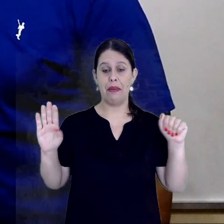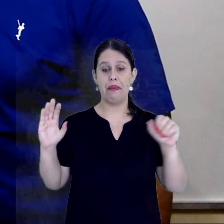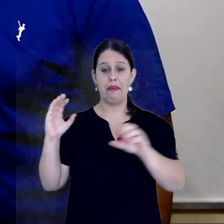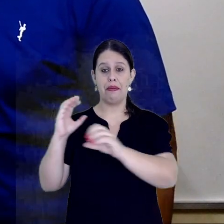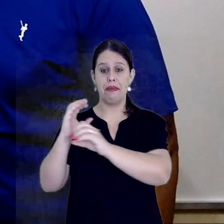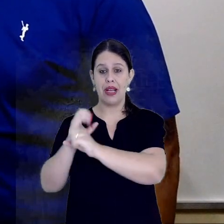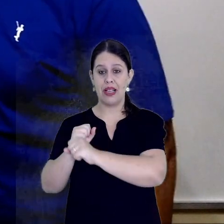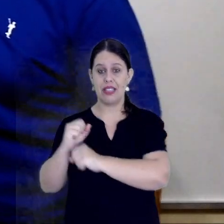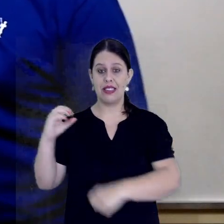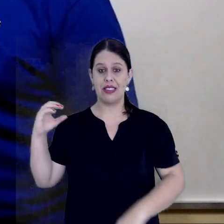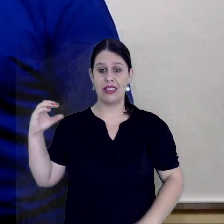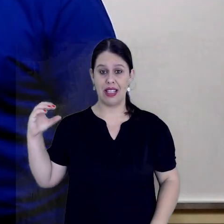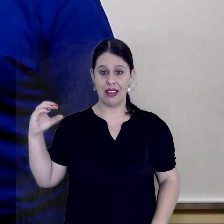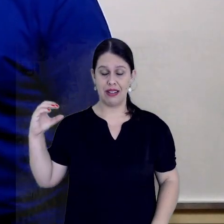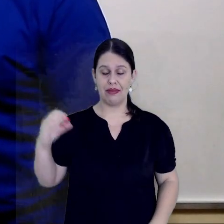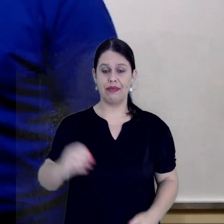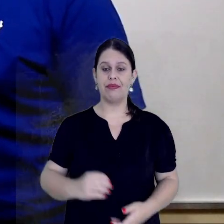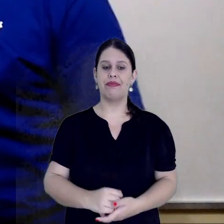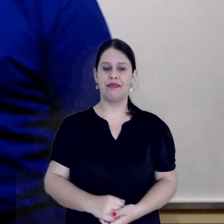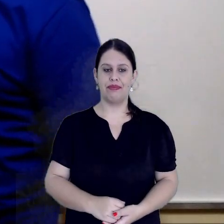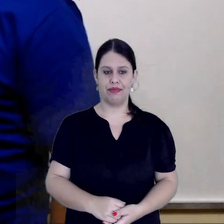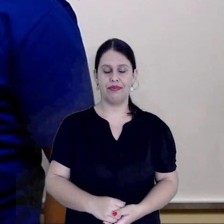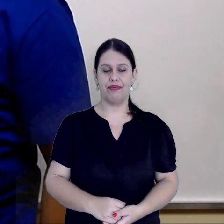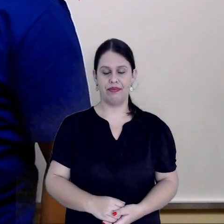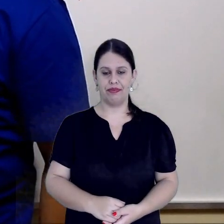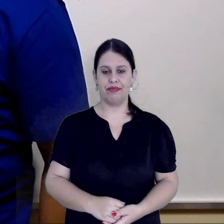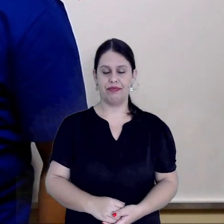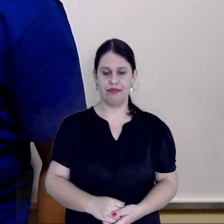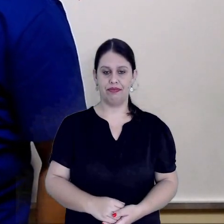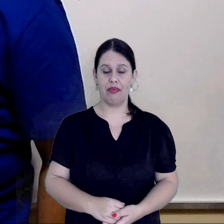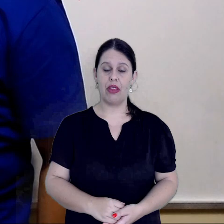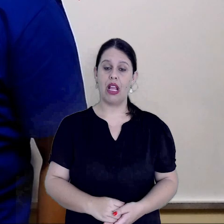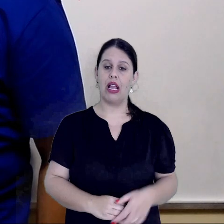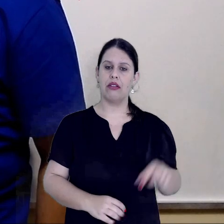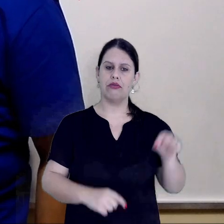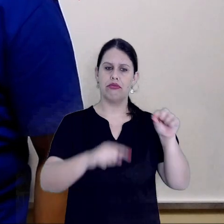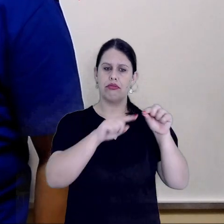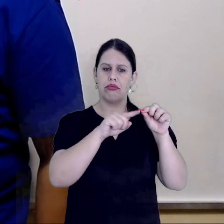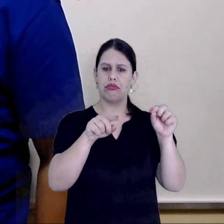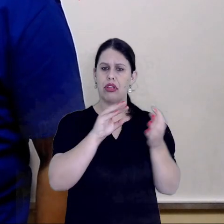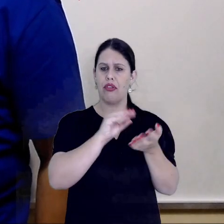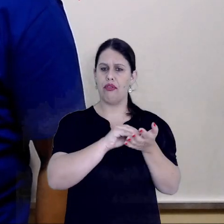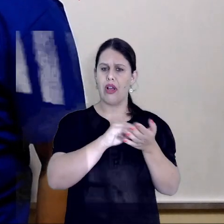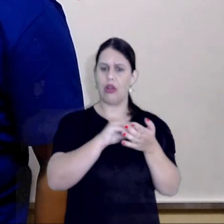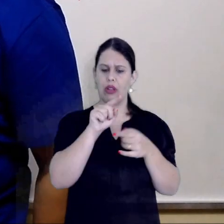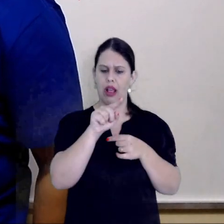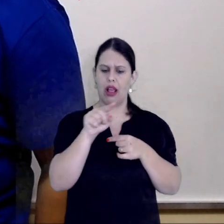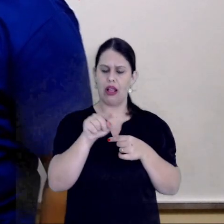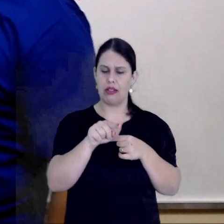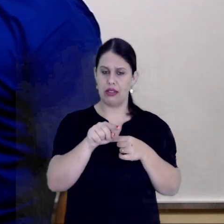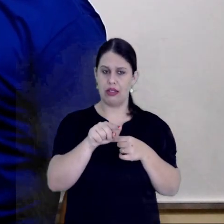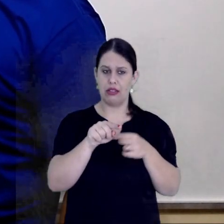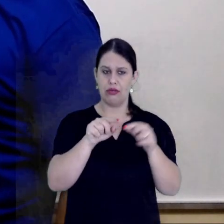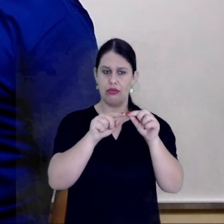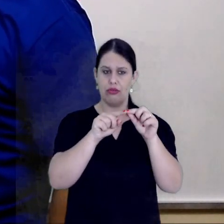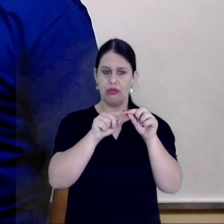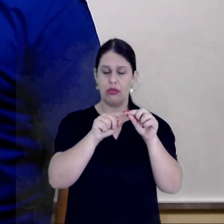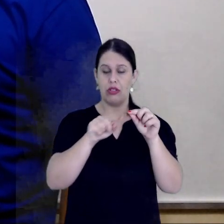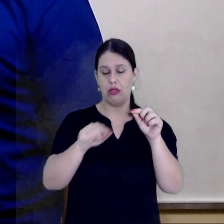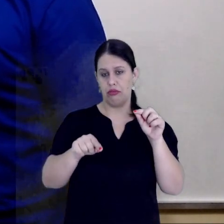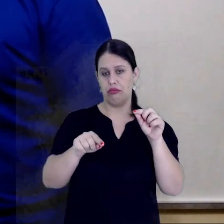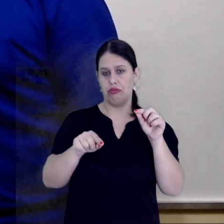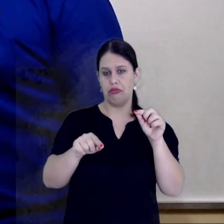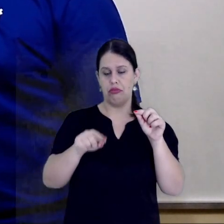o vetor C. Beleza? É esse vetor aqui que sai da parte sem setinha do vetor, do